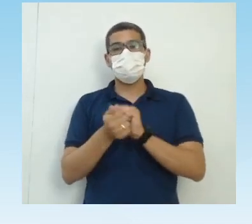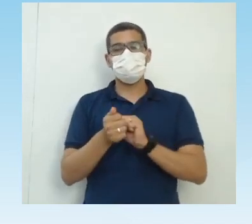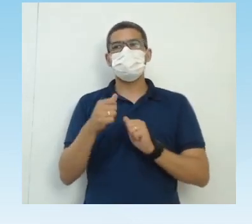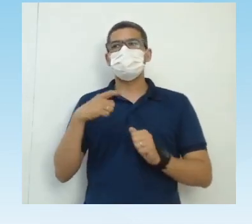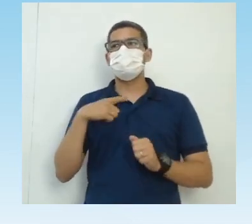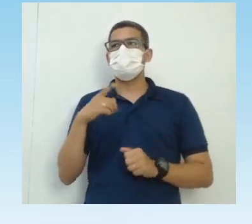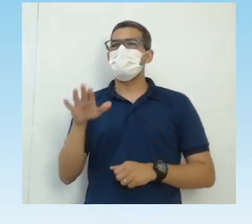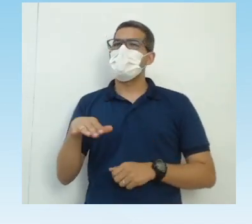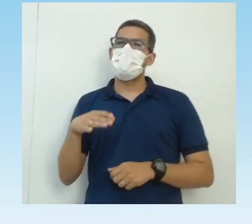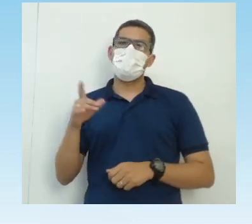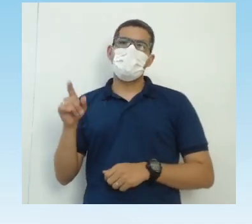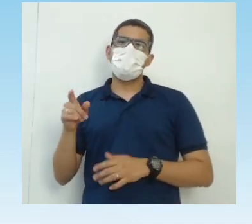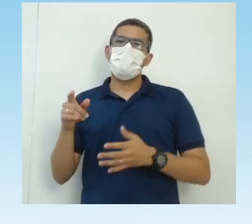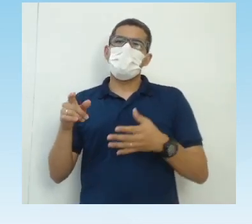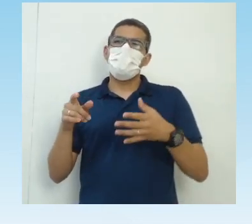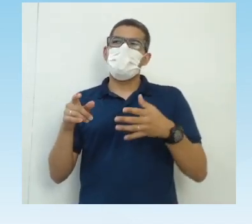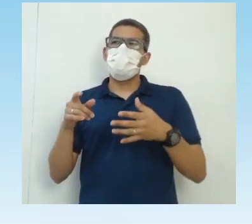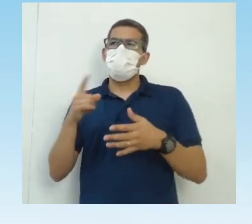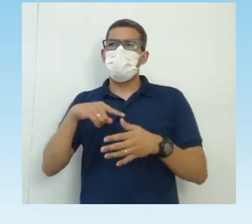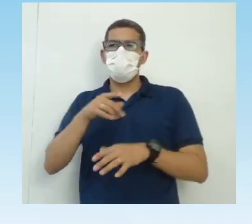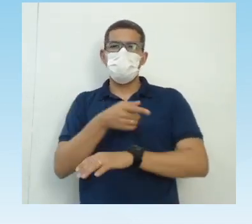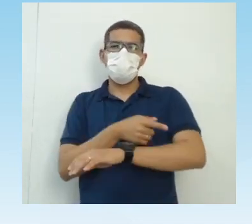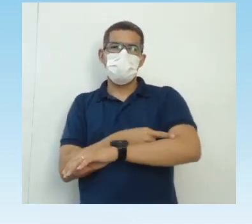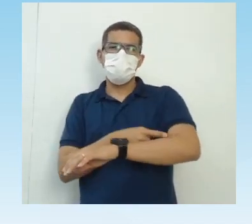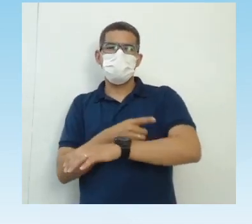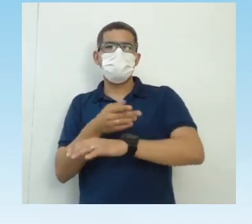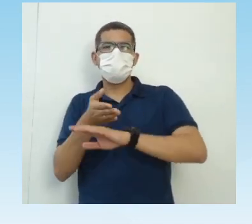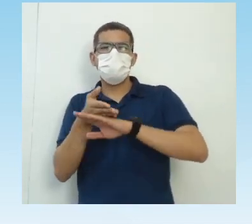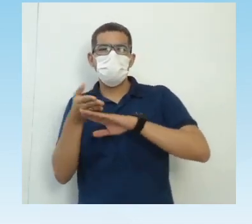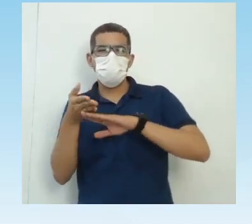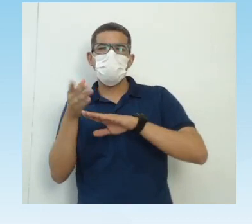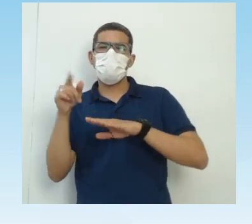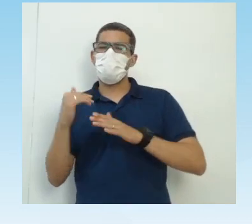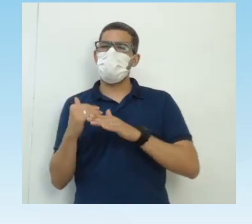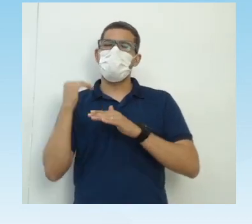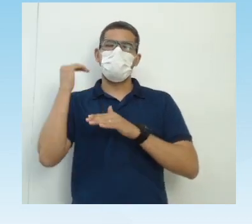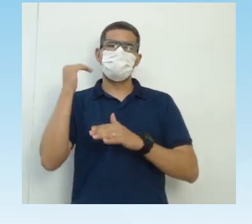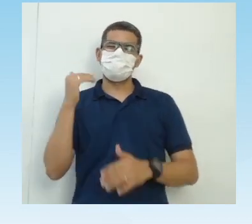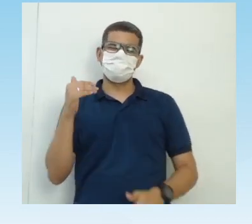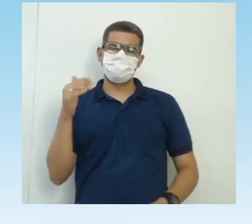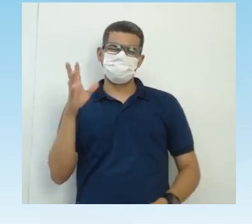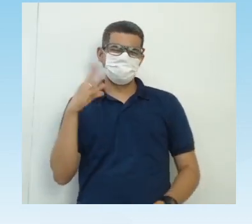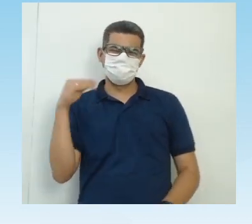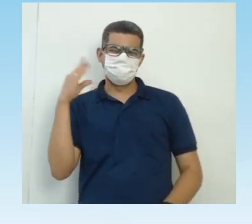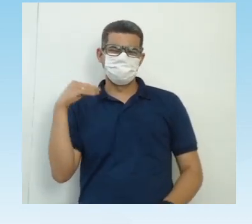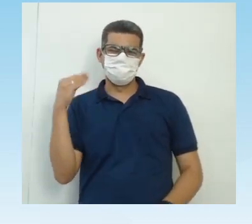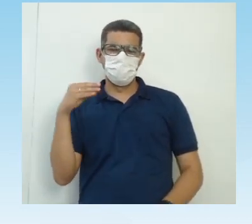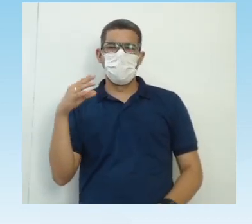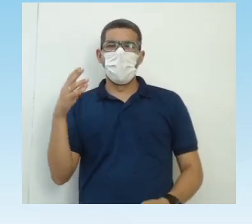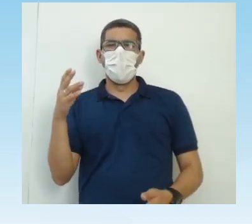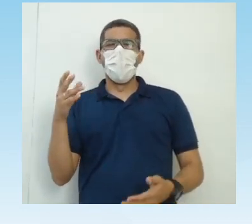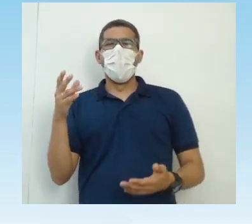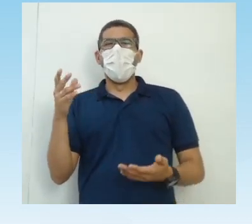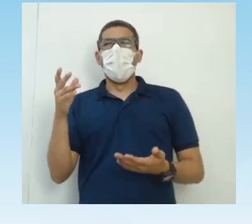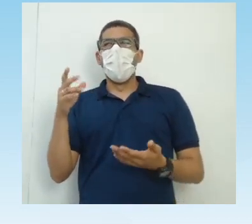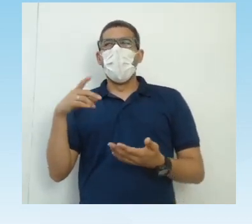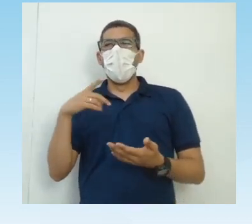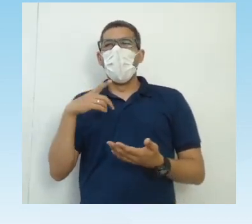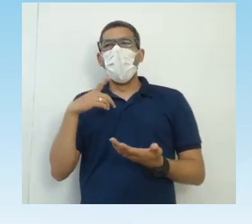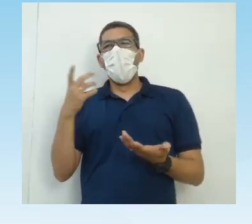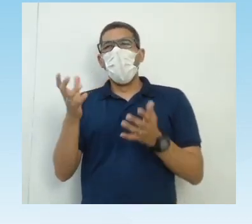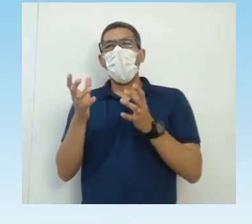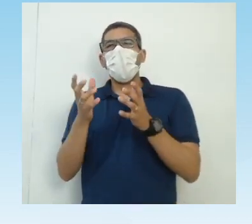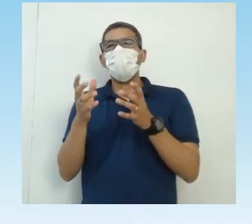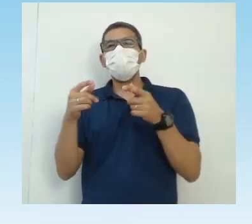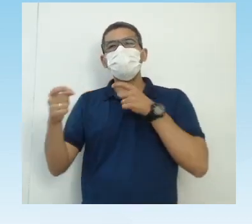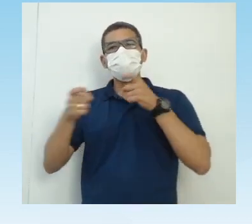evolucionismo social. Então, nós brancos somos balela, né? Enfim. E aí você, mesmo que você não quisesse, Guerra da Cisplatina, a música aqui